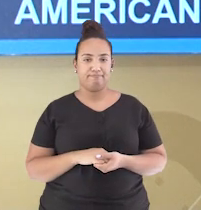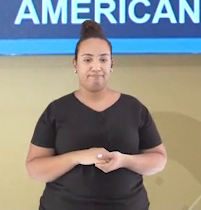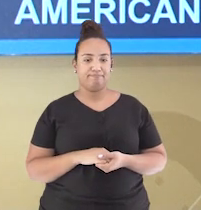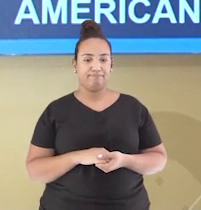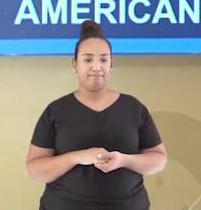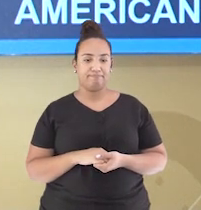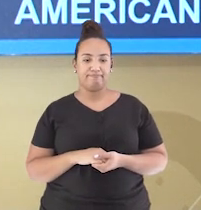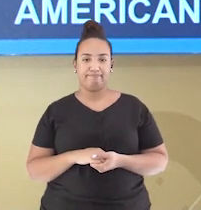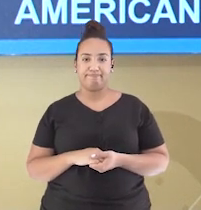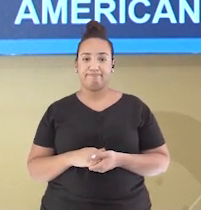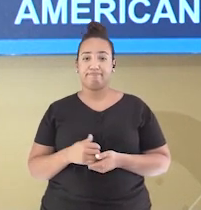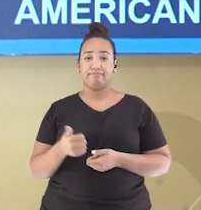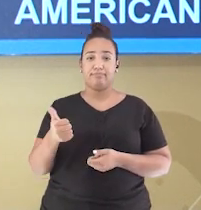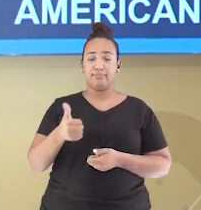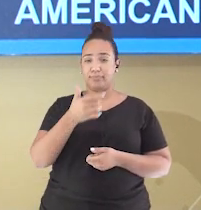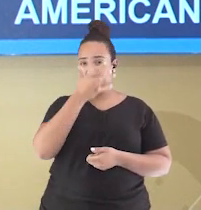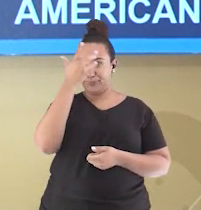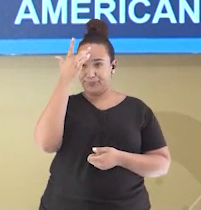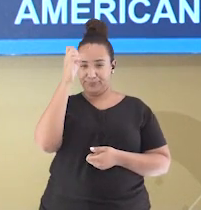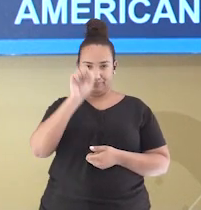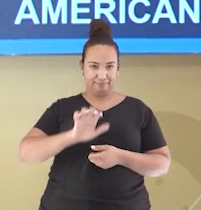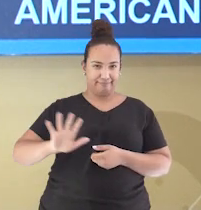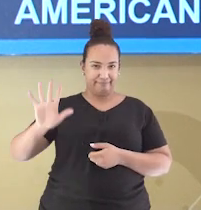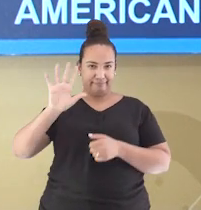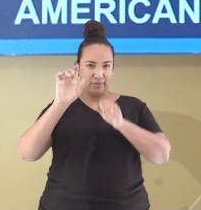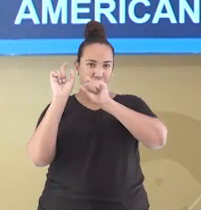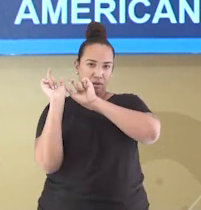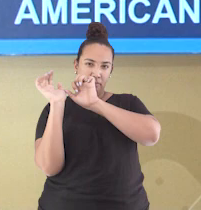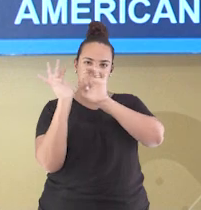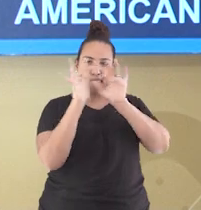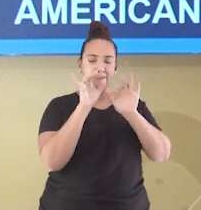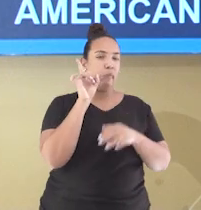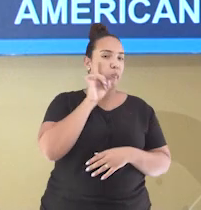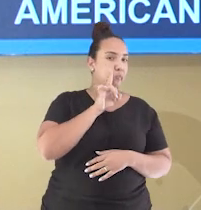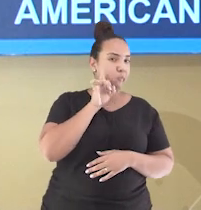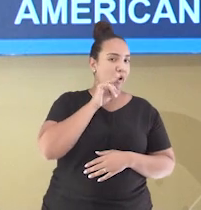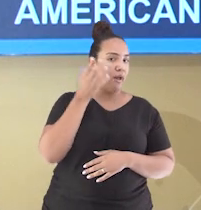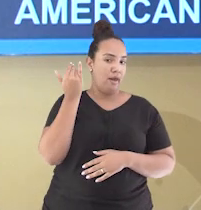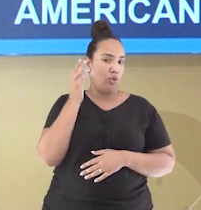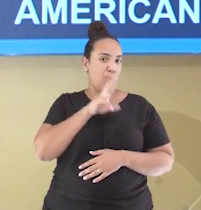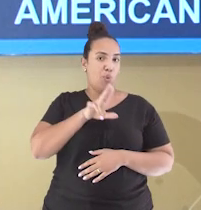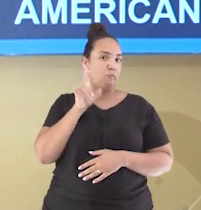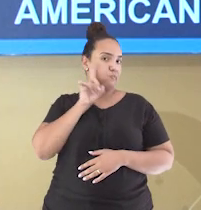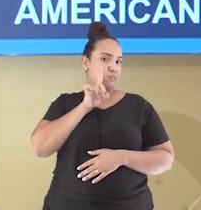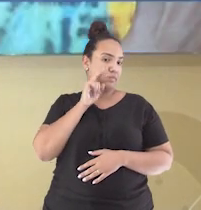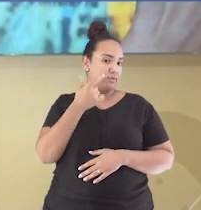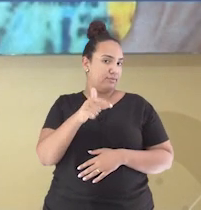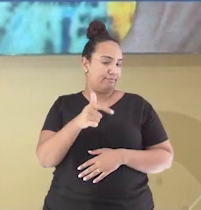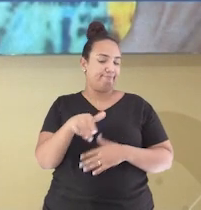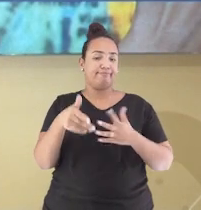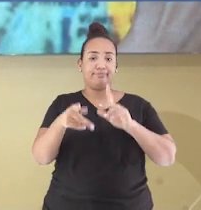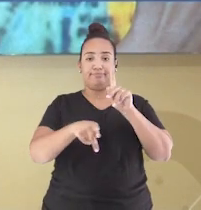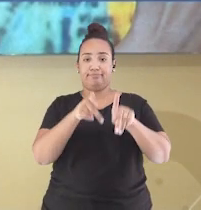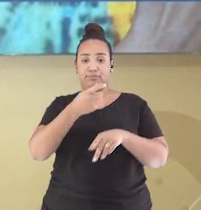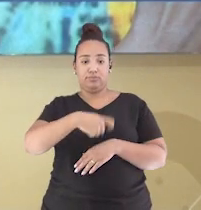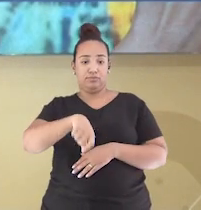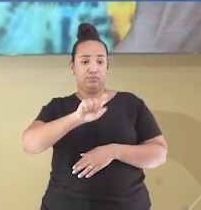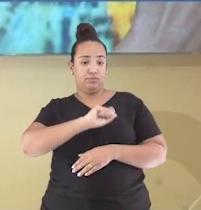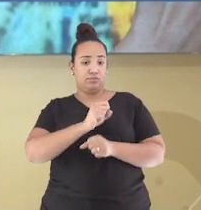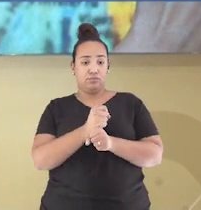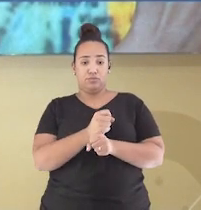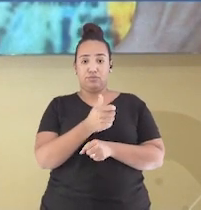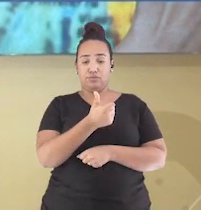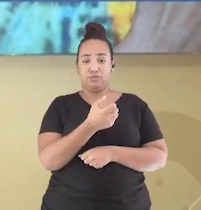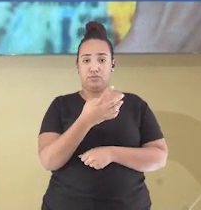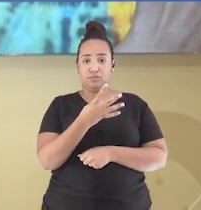quase o continente inteiro. Os Estados Unidos da América. Os primeiros europeus a chegar nos Estados Unidos, que ainda